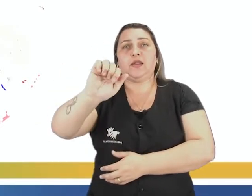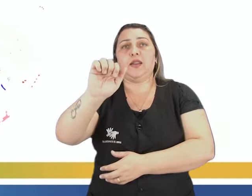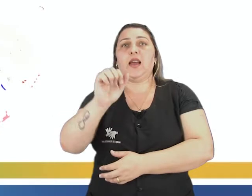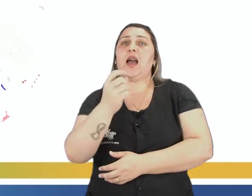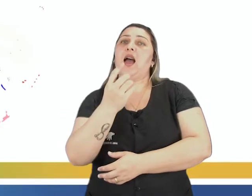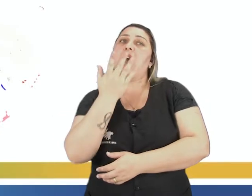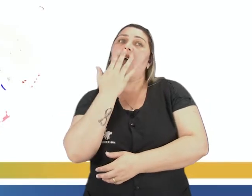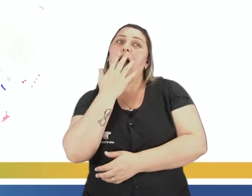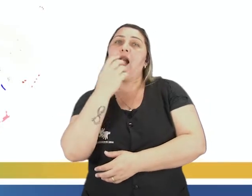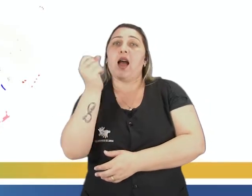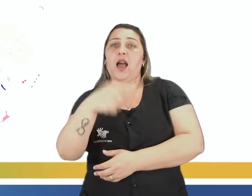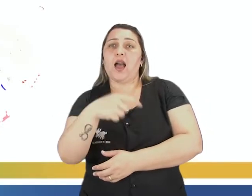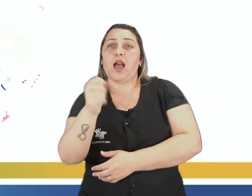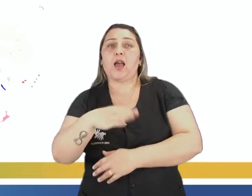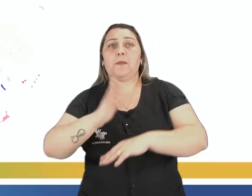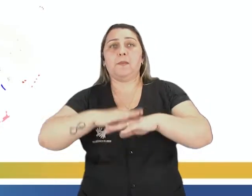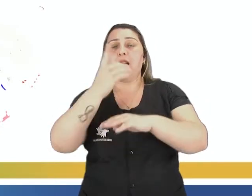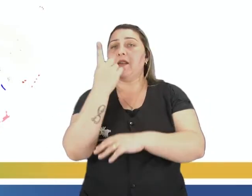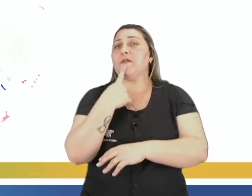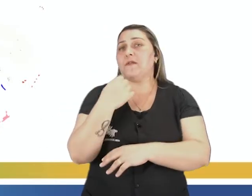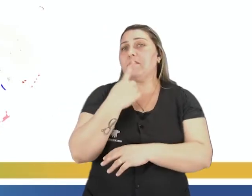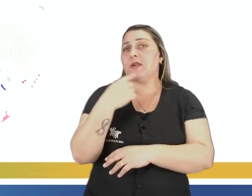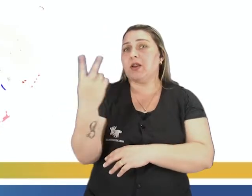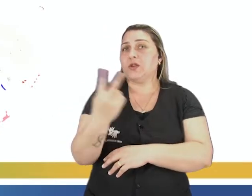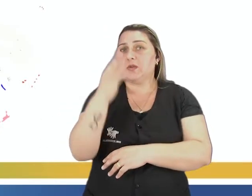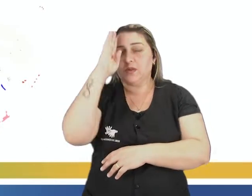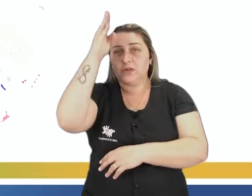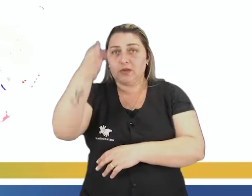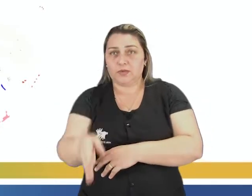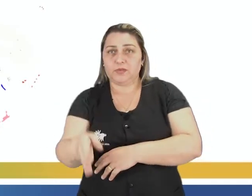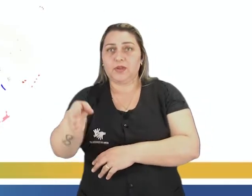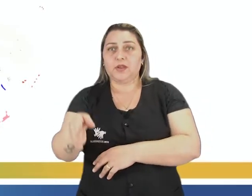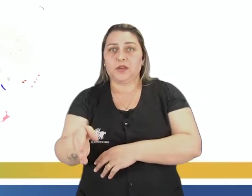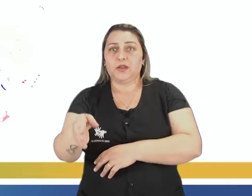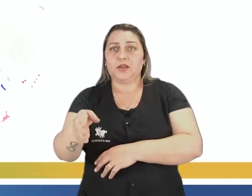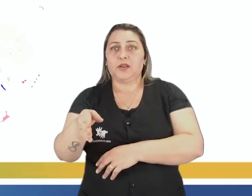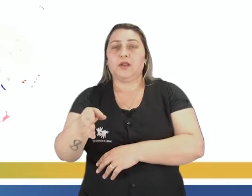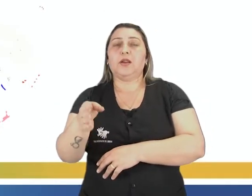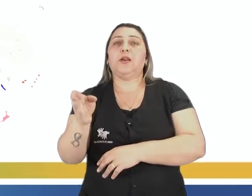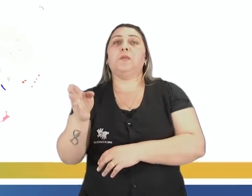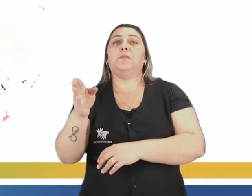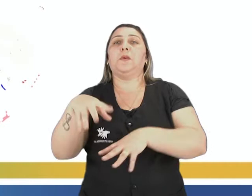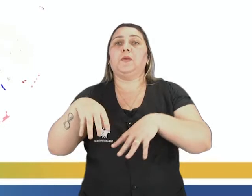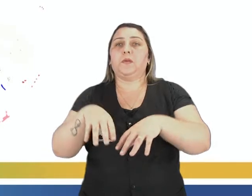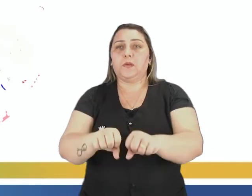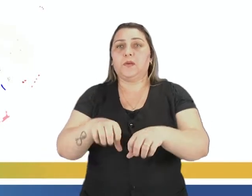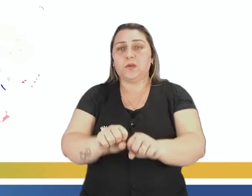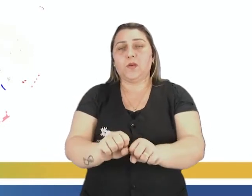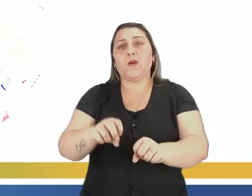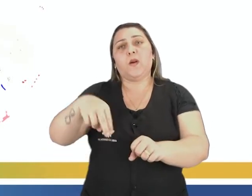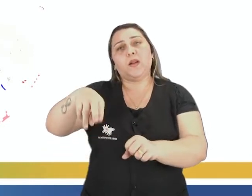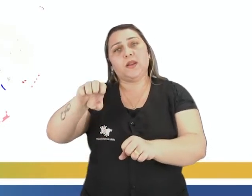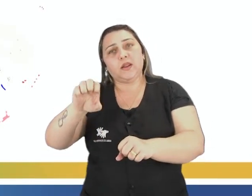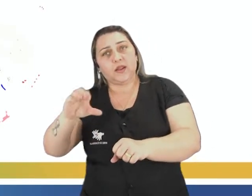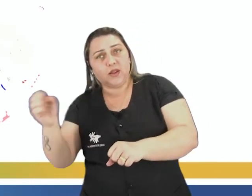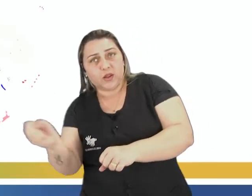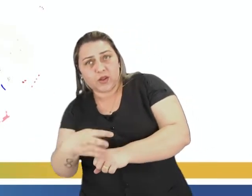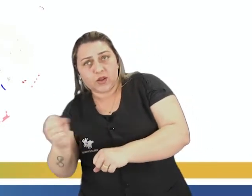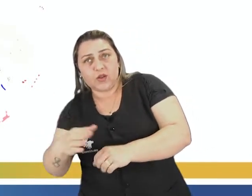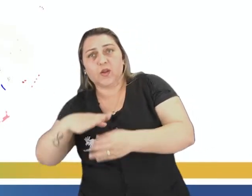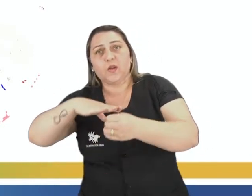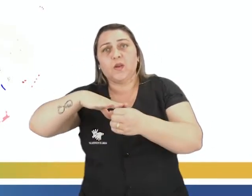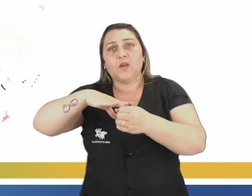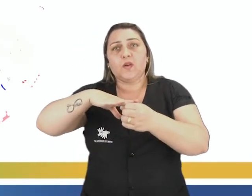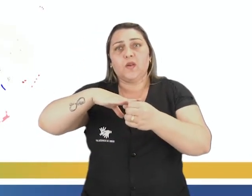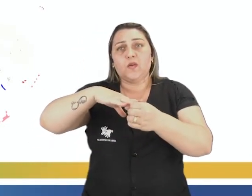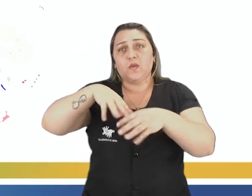em azul e uma área mais vermelhada, que são as duas principais potências colonizadoras ou neocolonialistas, como você queira analisar